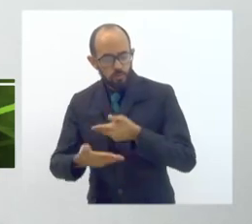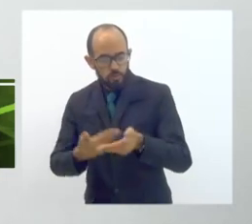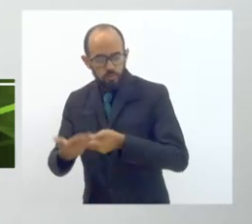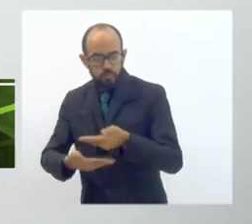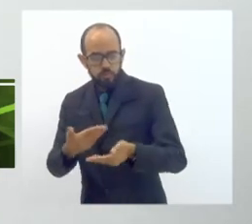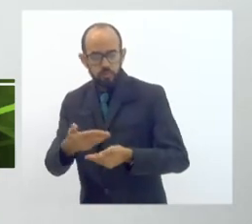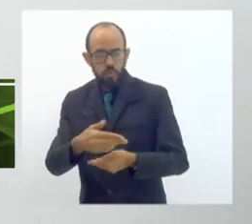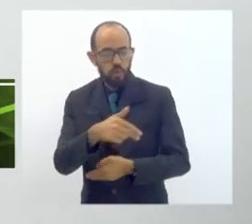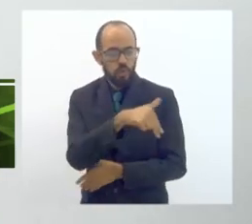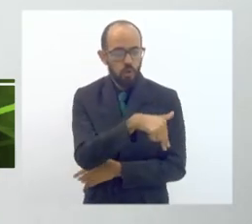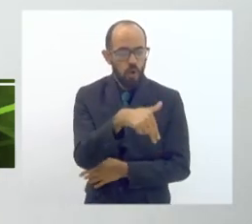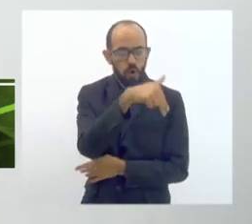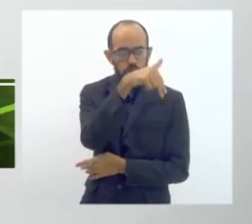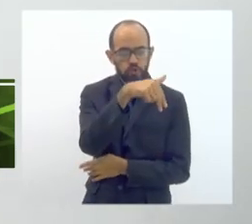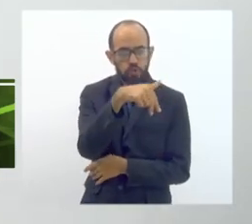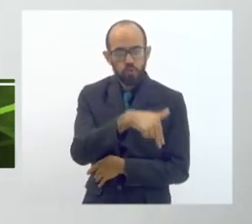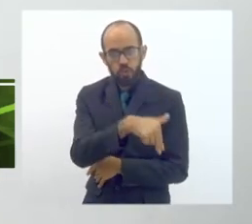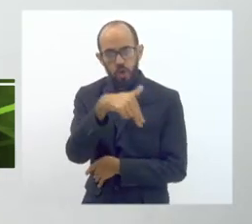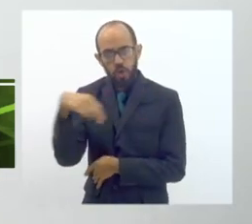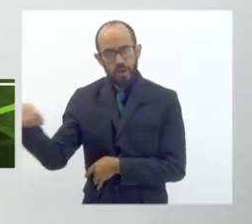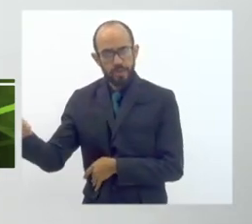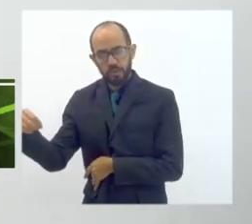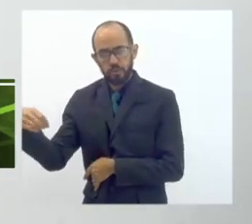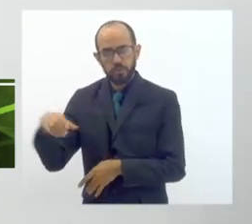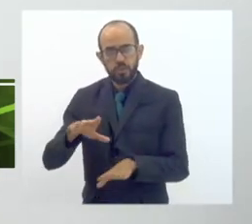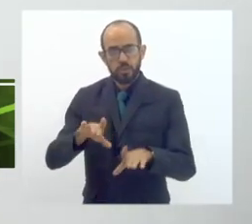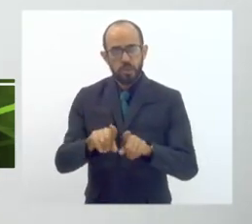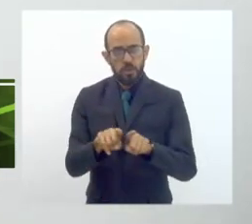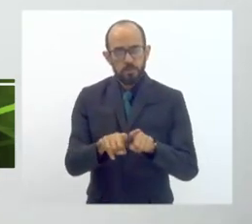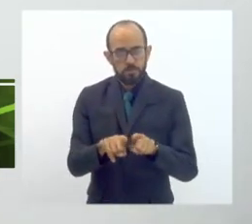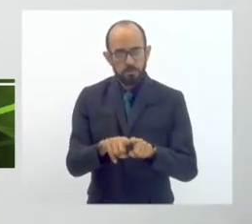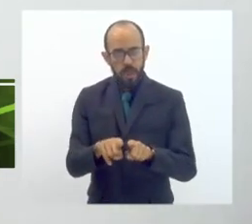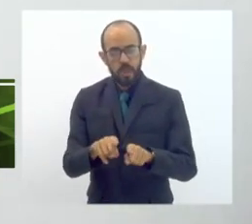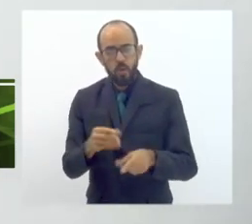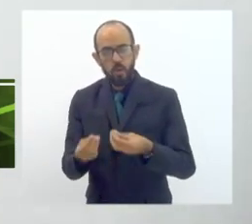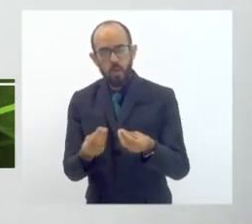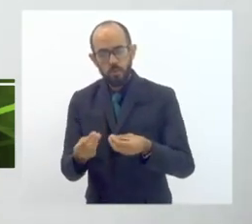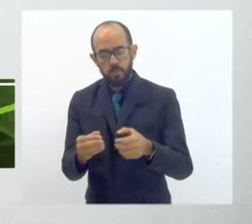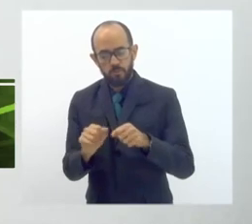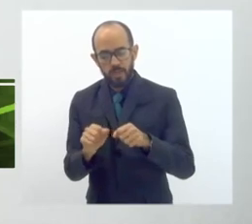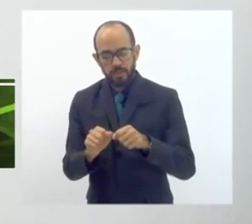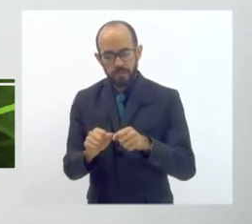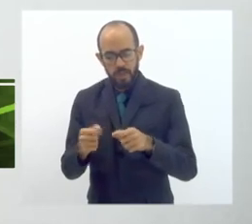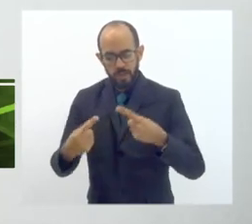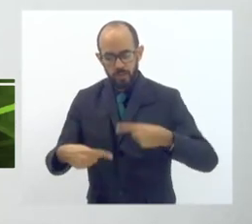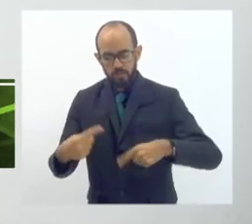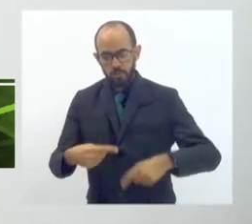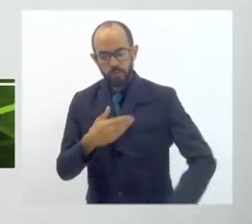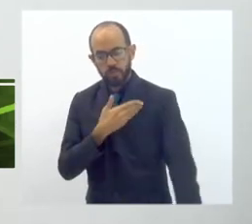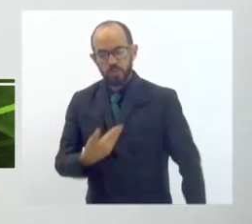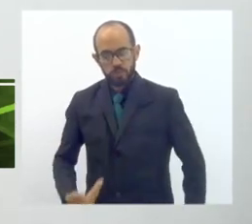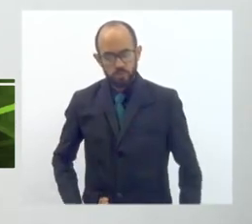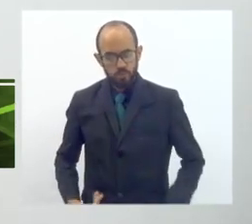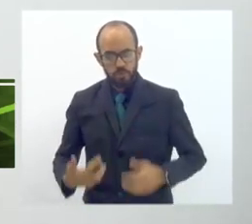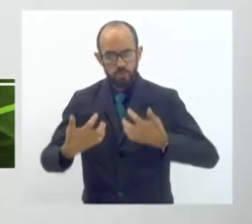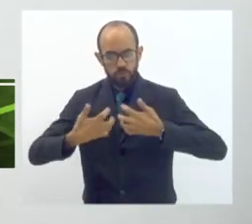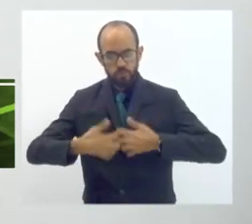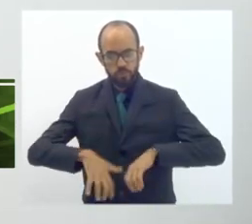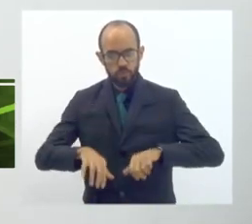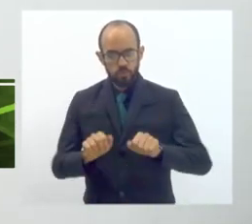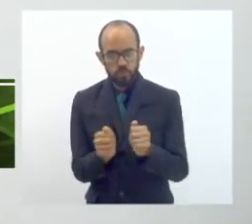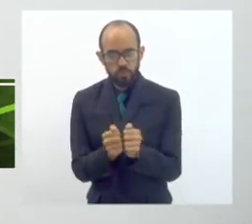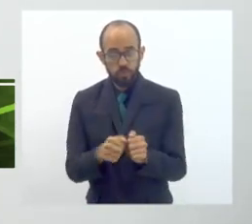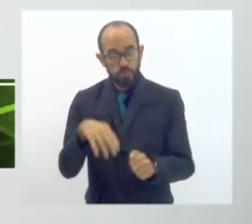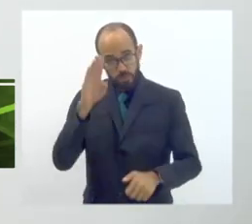Norte e Noroeste, mas como consolidar as políticas públicas em relação, principalmente, à rede de urgência e